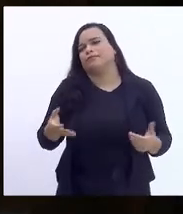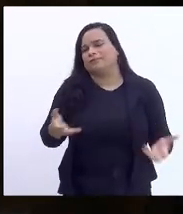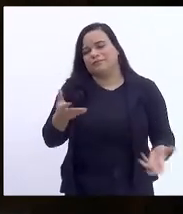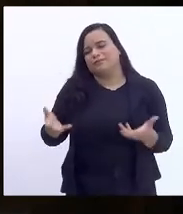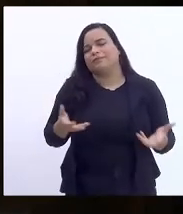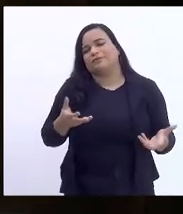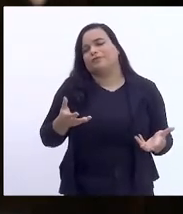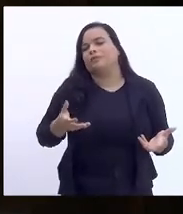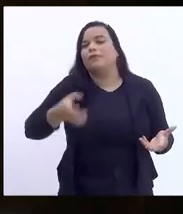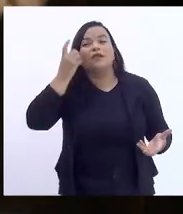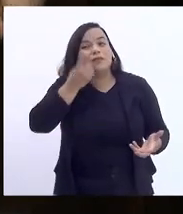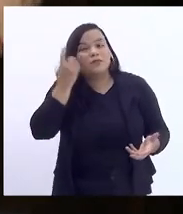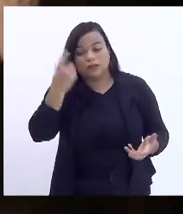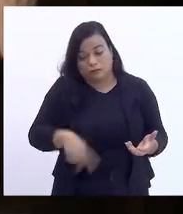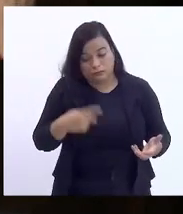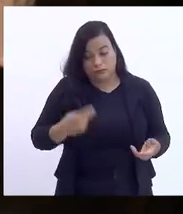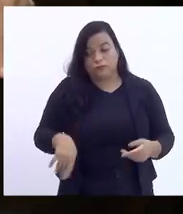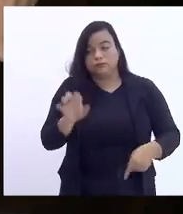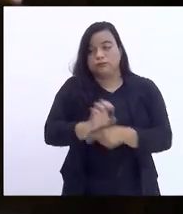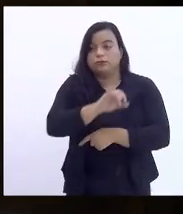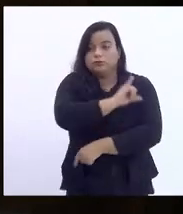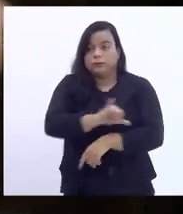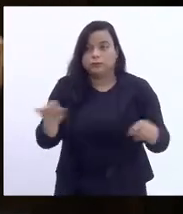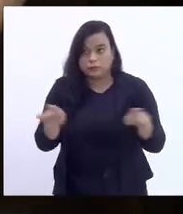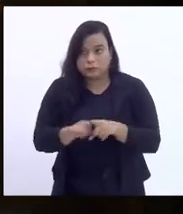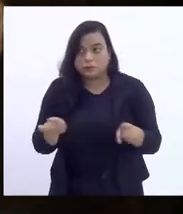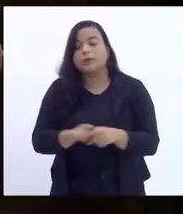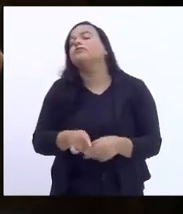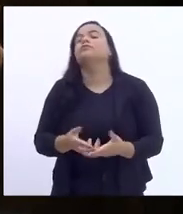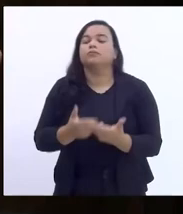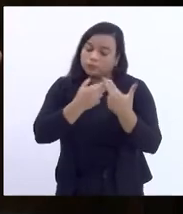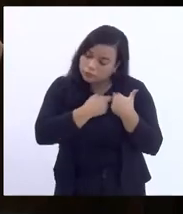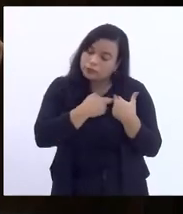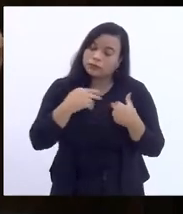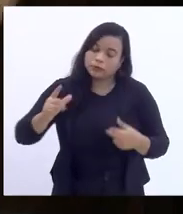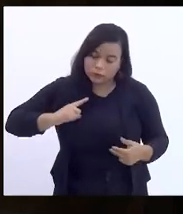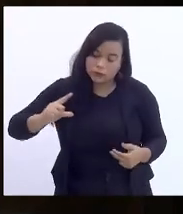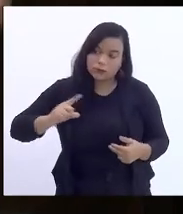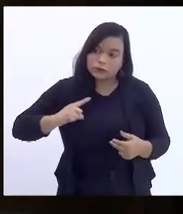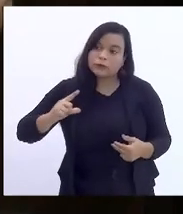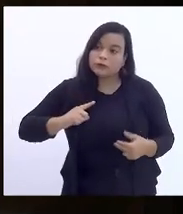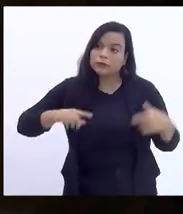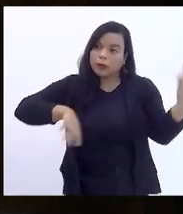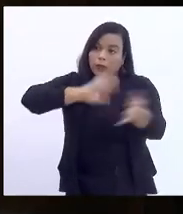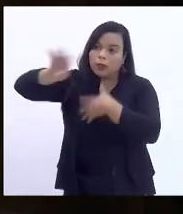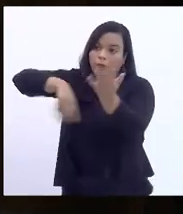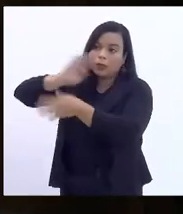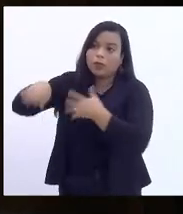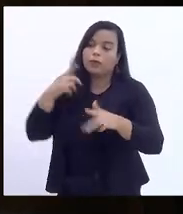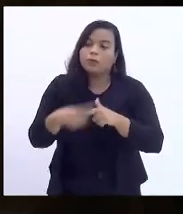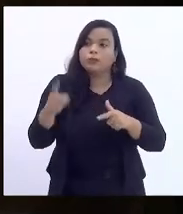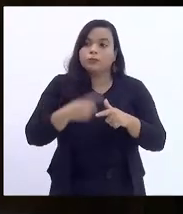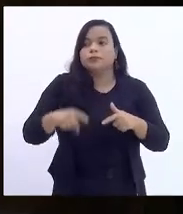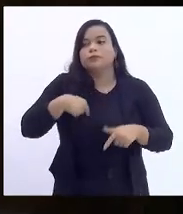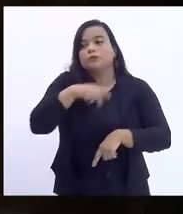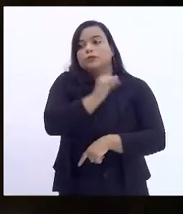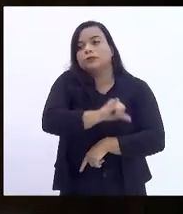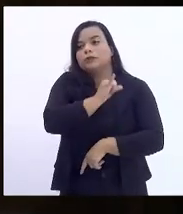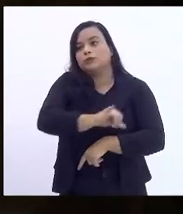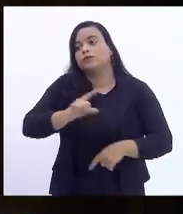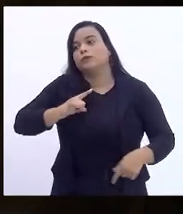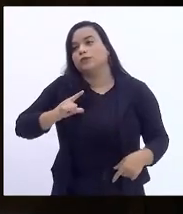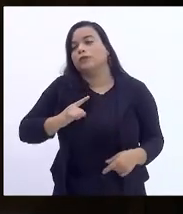deputados do estádio também e são responsáveis pelo caos que está sofrendo do Rio de Janeiro